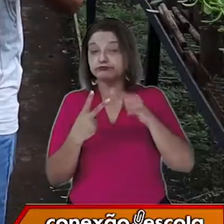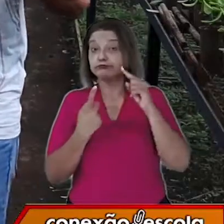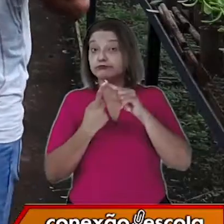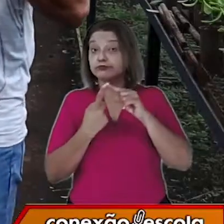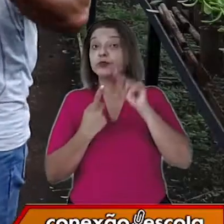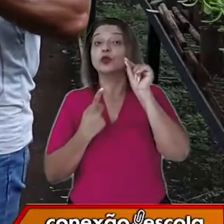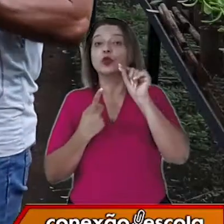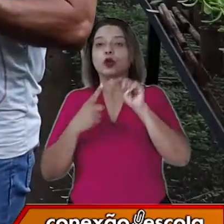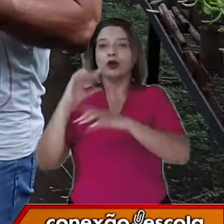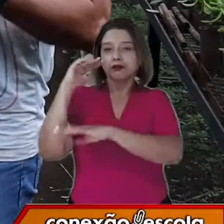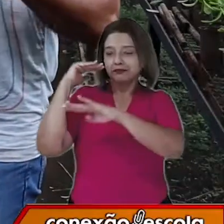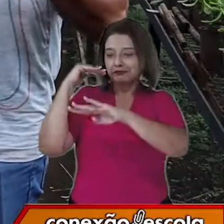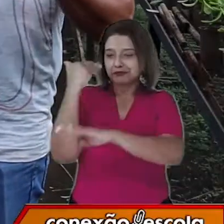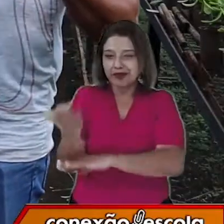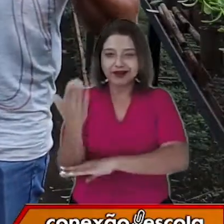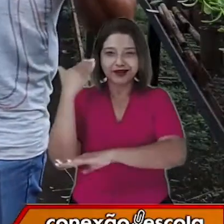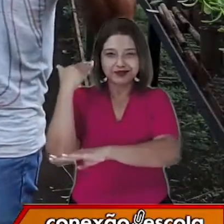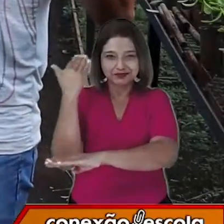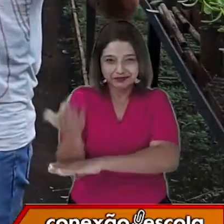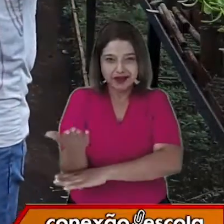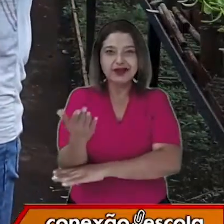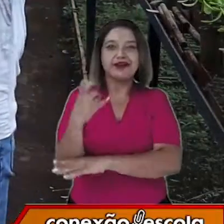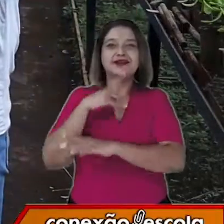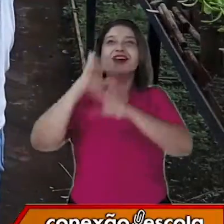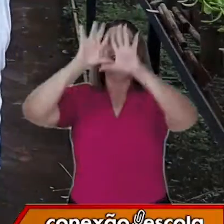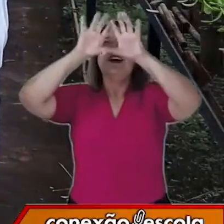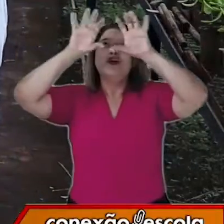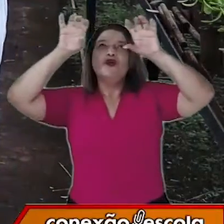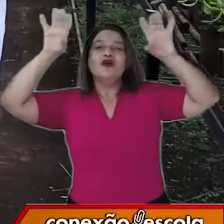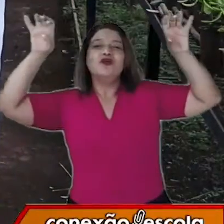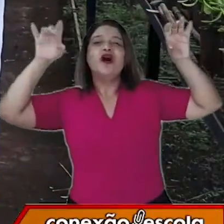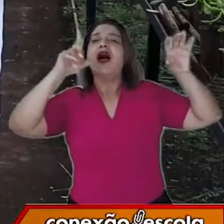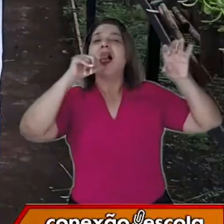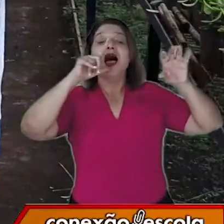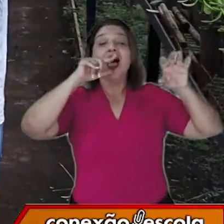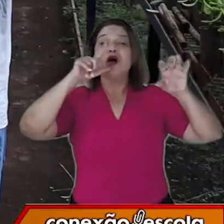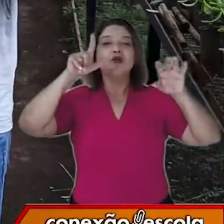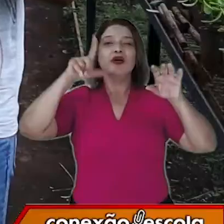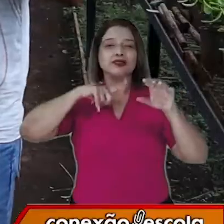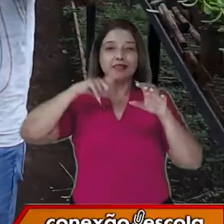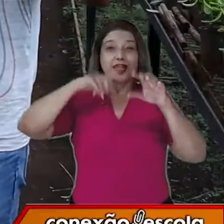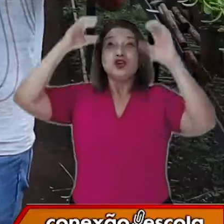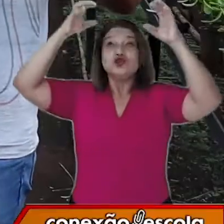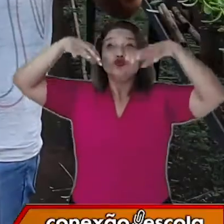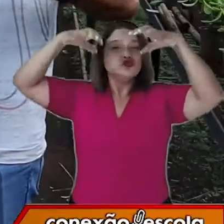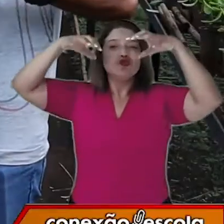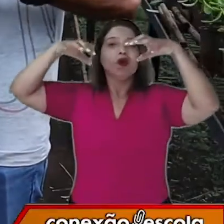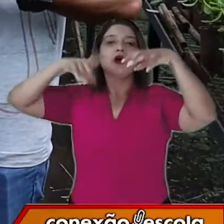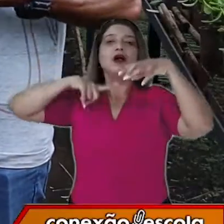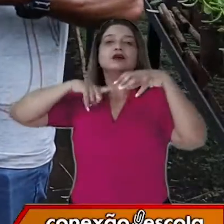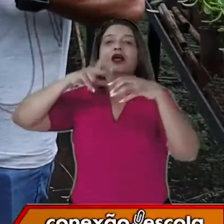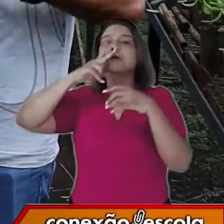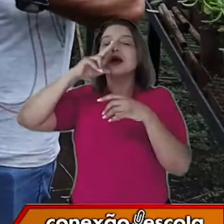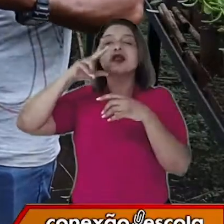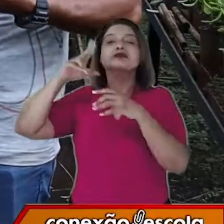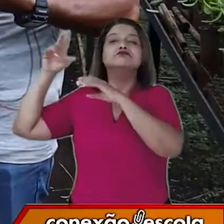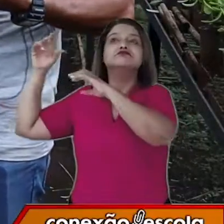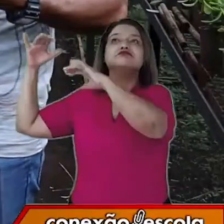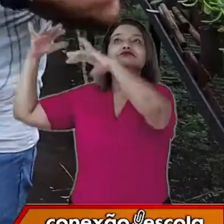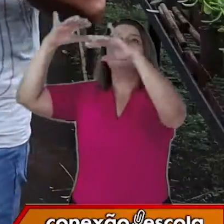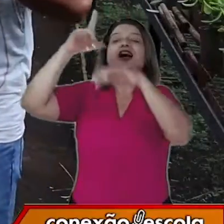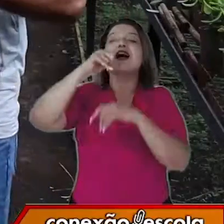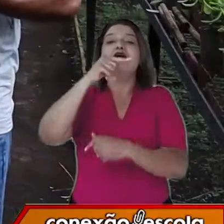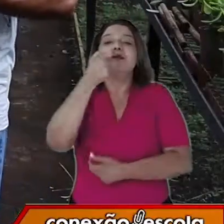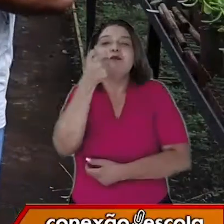em função do desmatamento, hoje as nuvens carregadas de chuva não estão chegando, né, com um maior volume de água aqui na